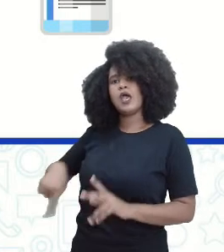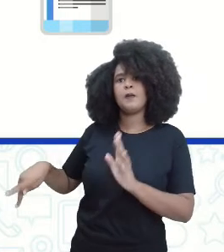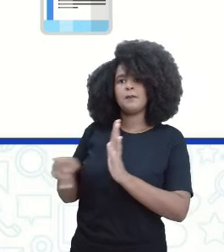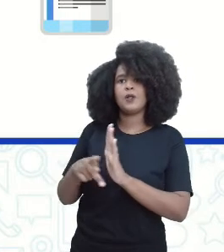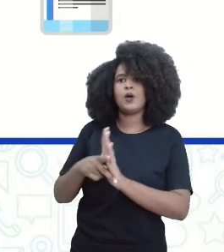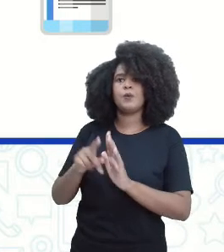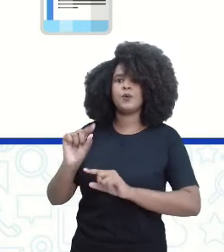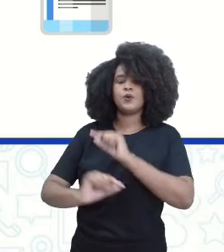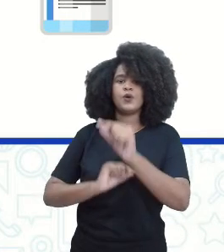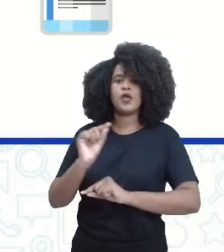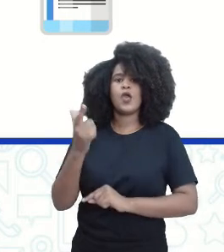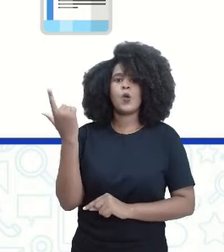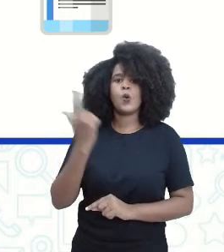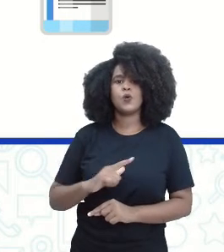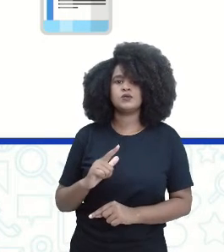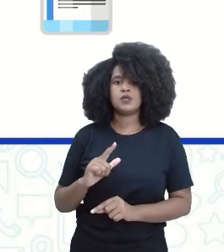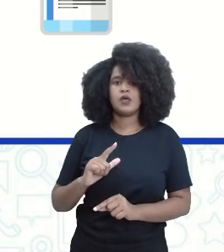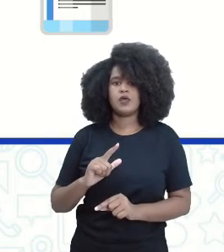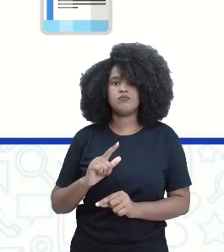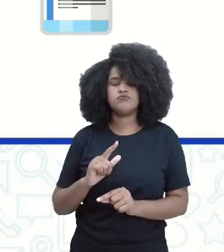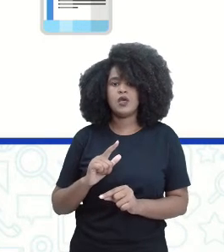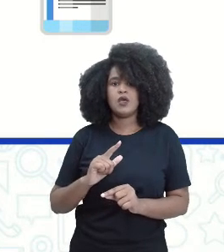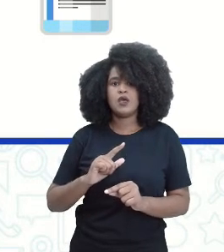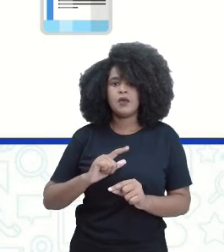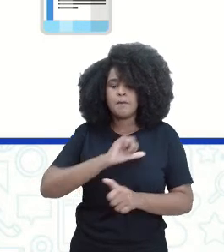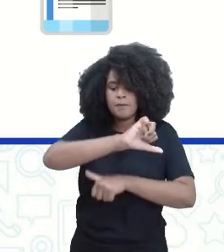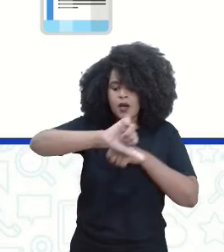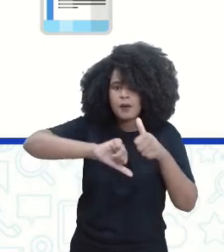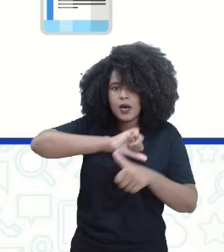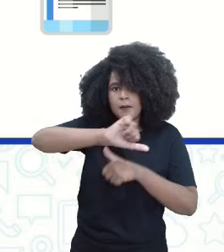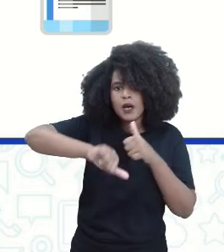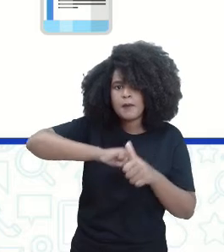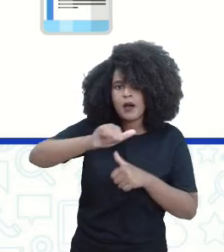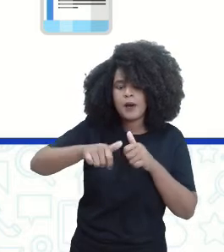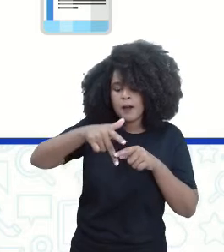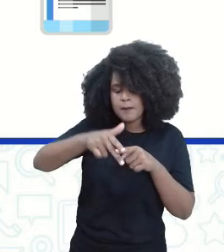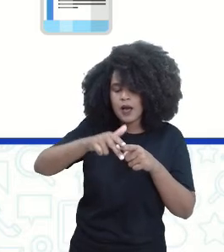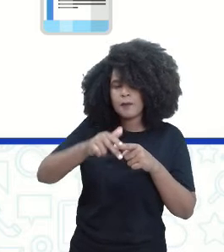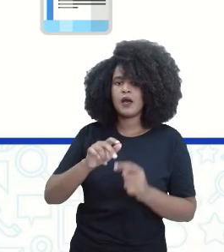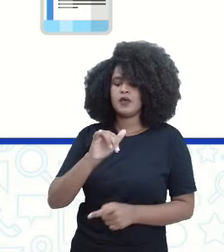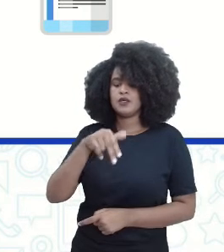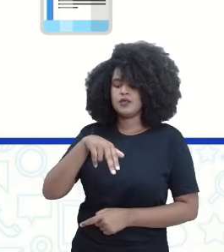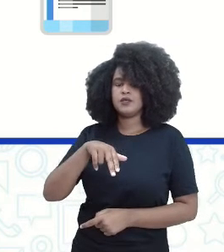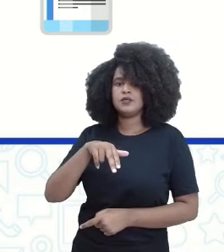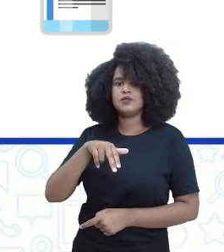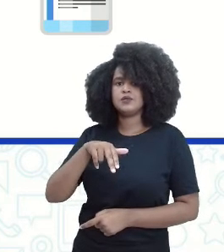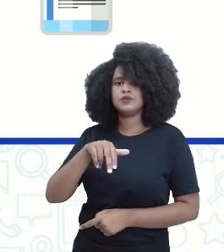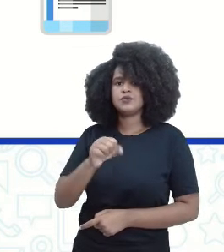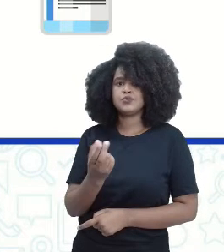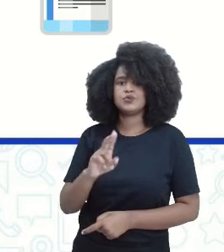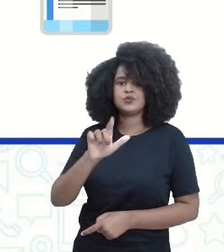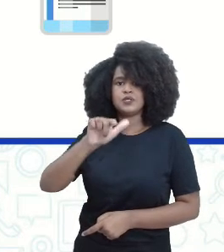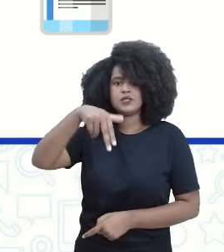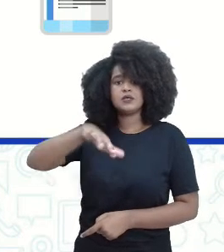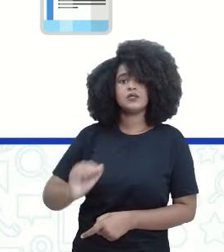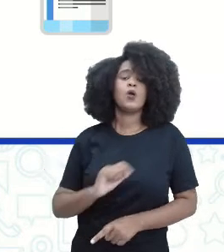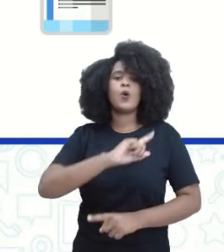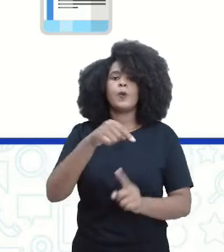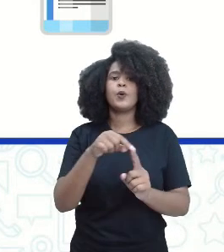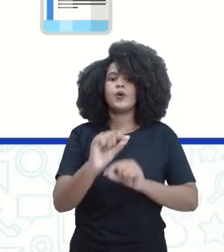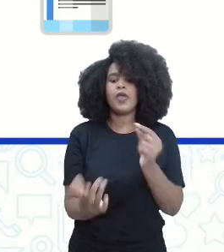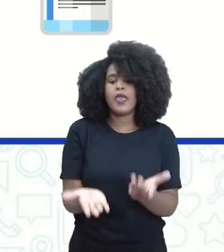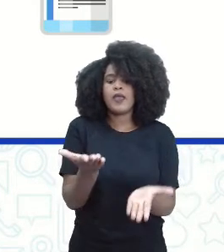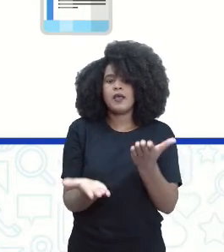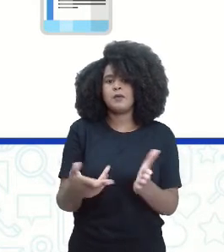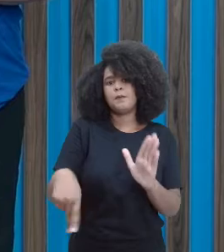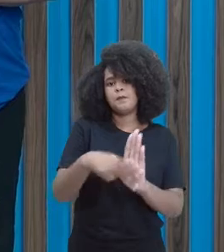codifica a insulina. Tão importante aí, né, para equilibrar o nível de açúcar no nosso organismo. Então,